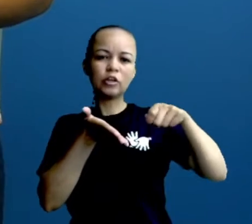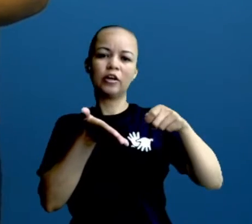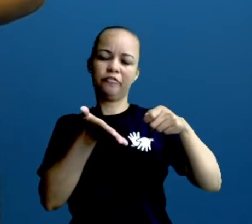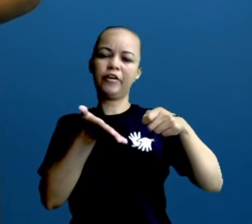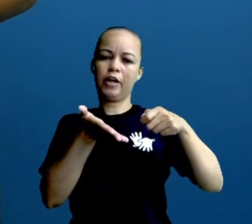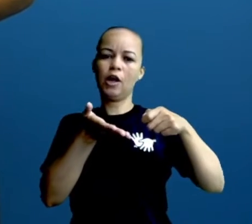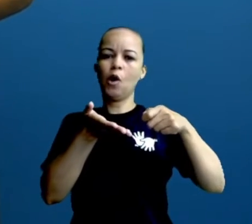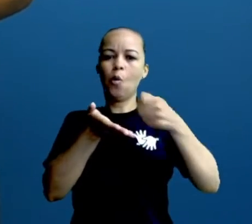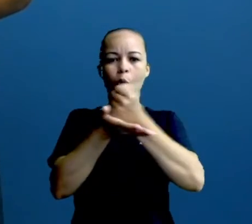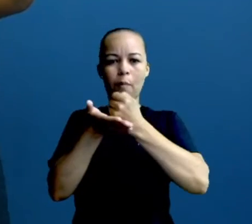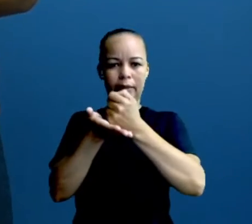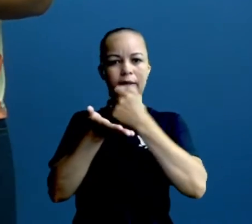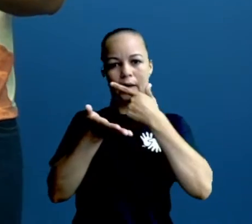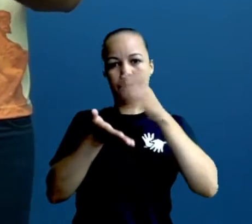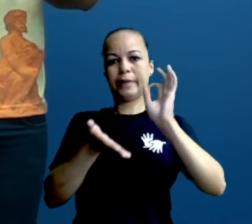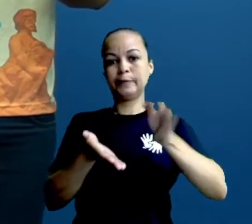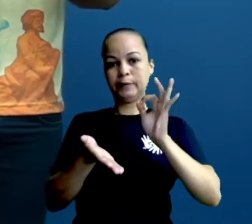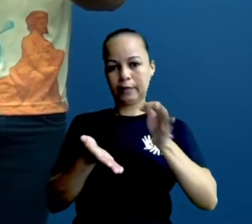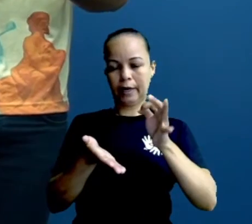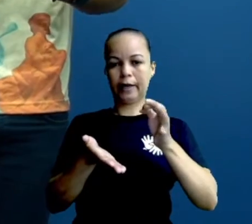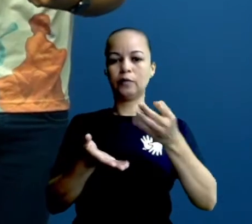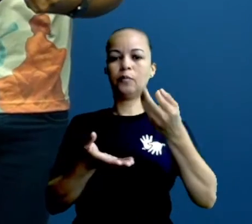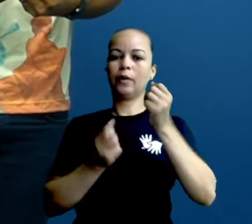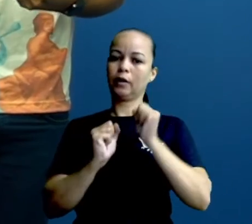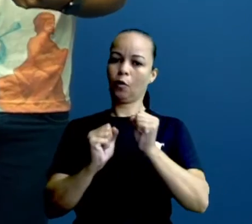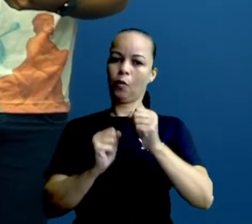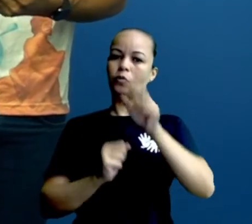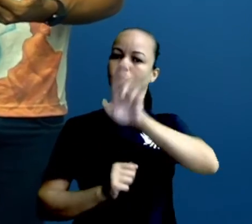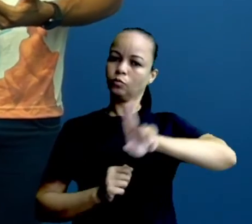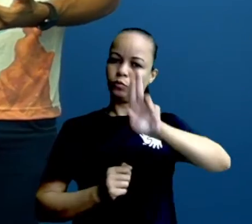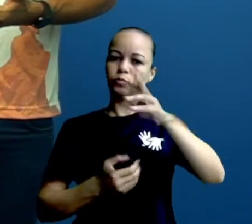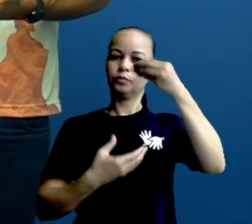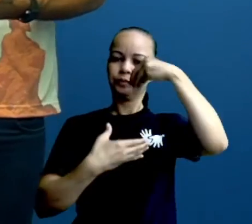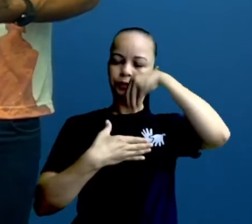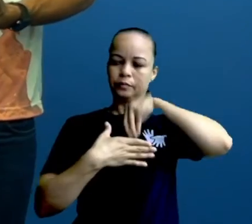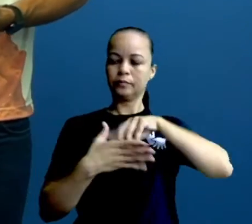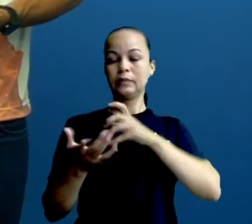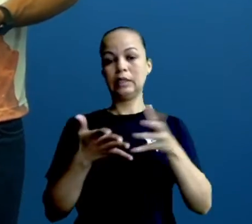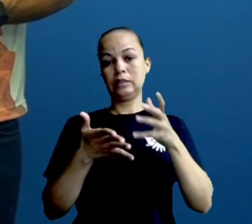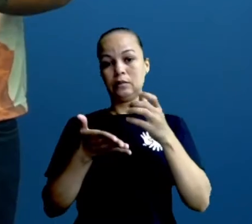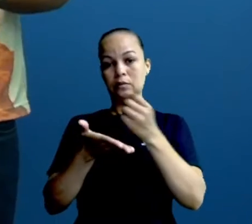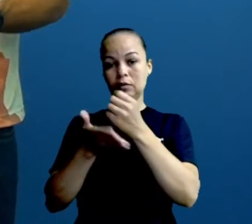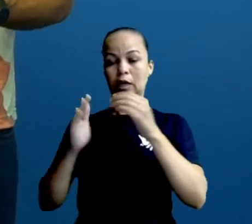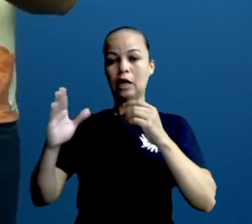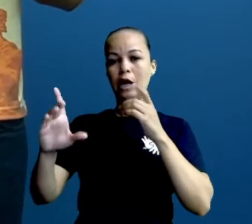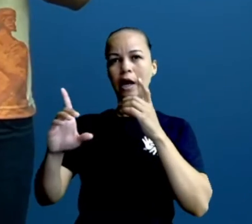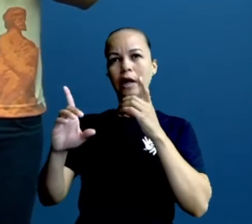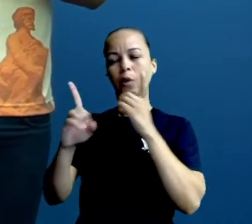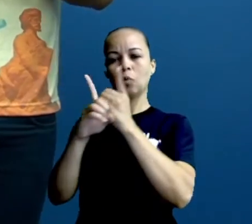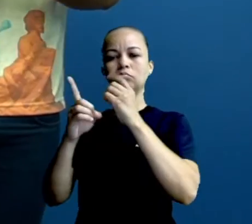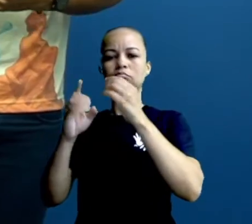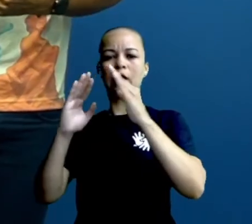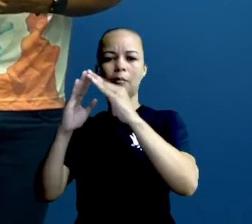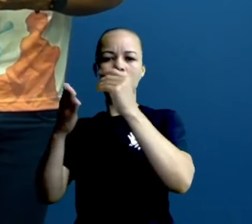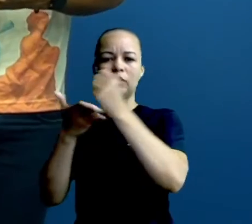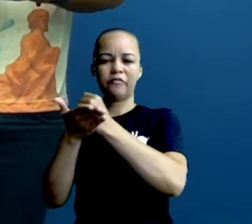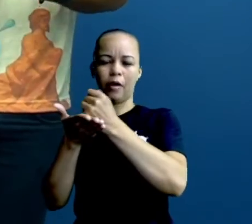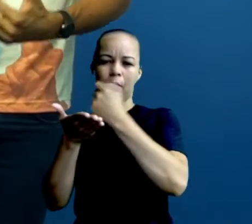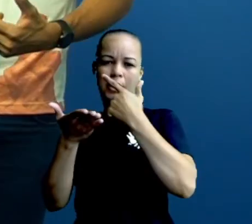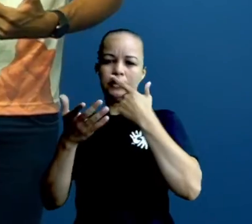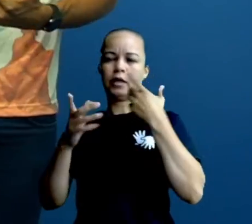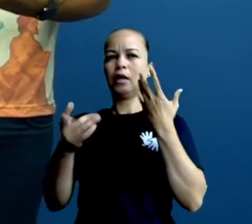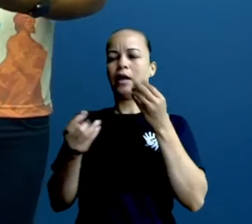para ser utilizado, tá certo? E esse medicamento que nós encontramos nas farmácias, por